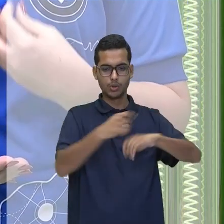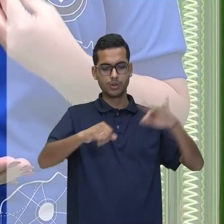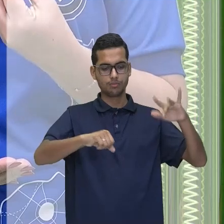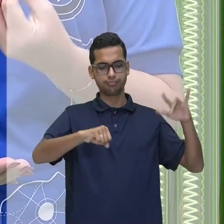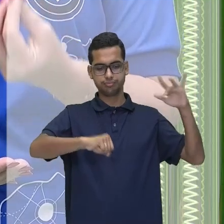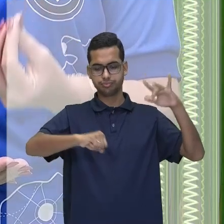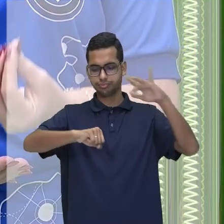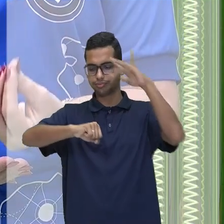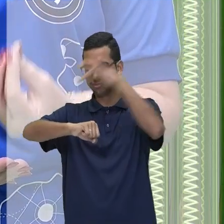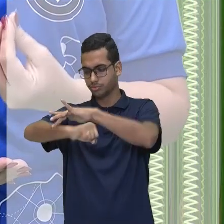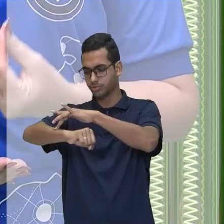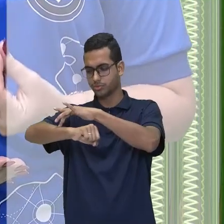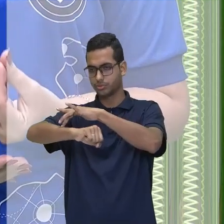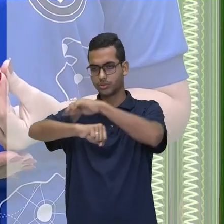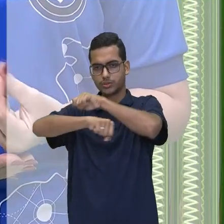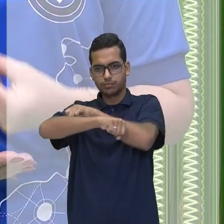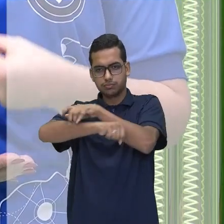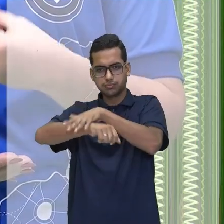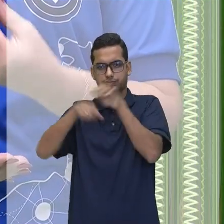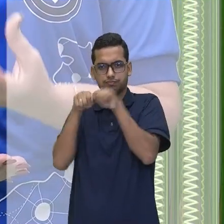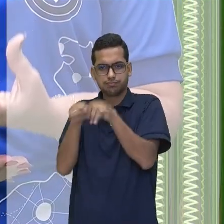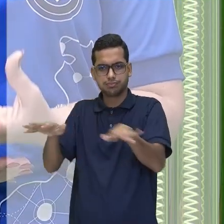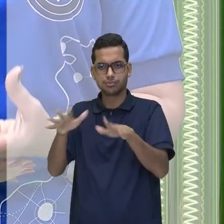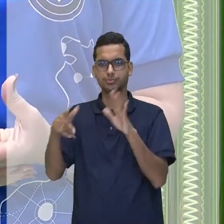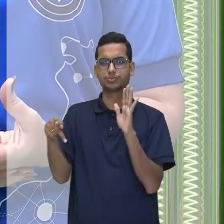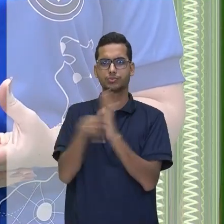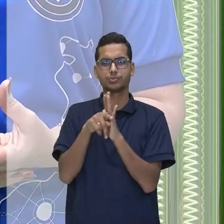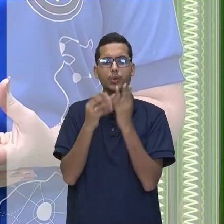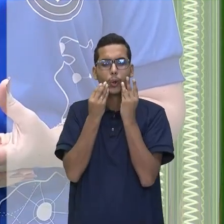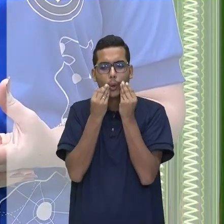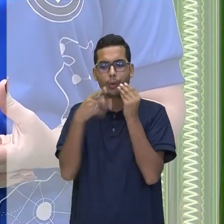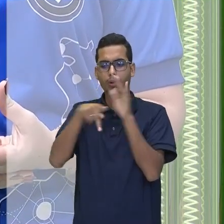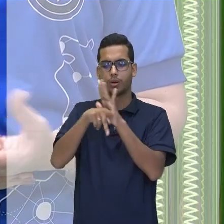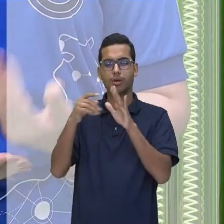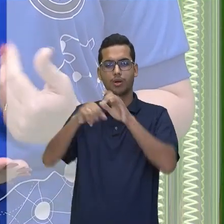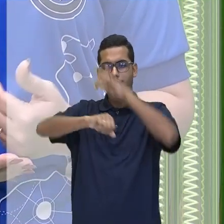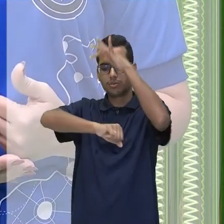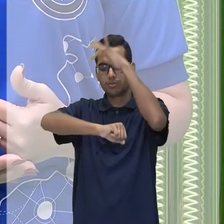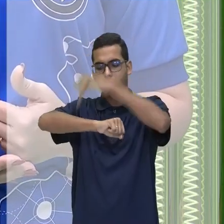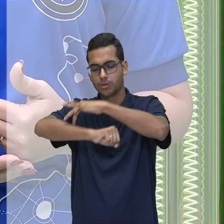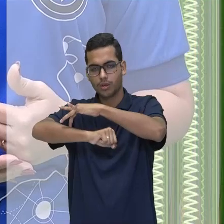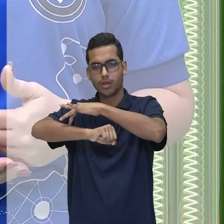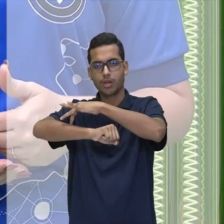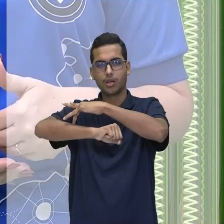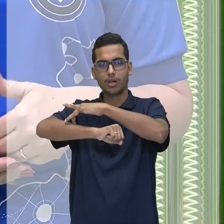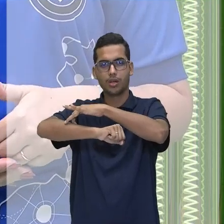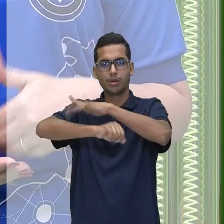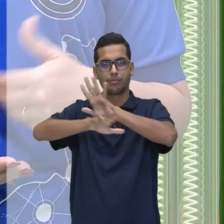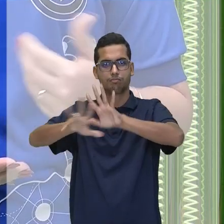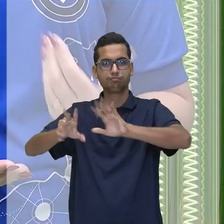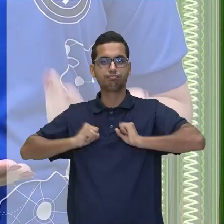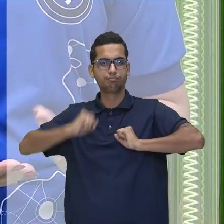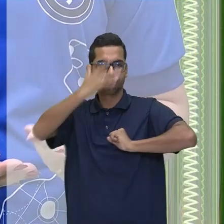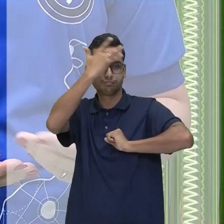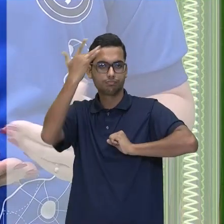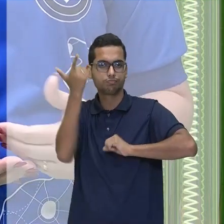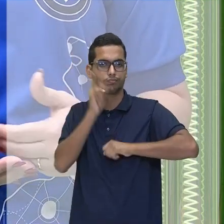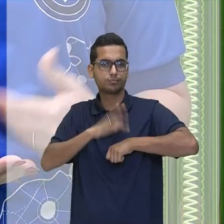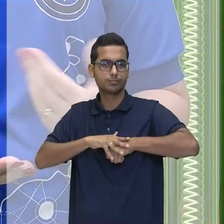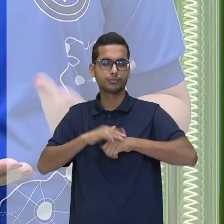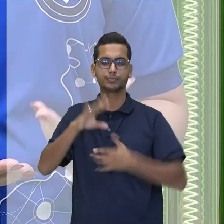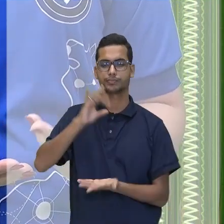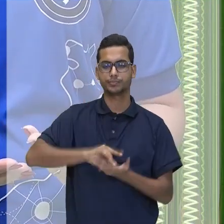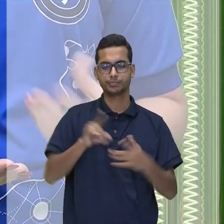irá transmitir aquele vírus que vai causar a doença, né? No caso aí de outros animais,